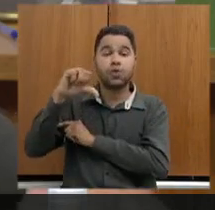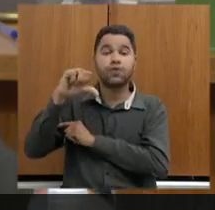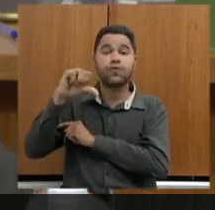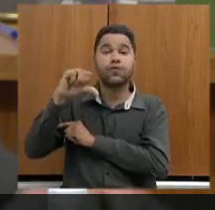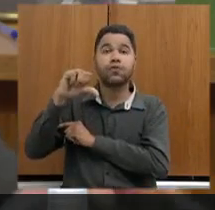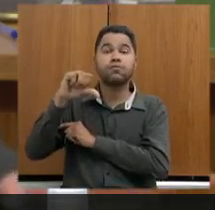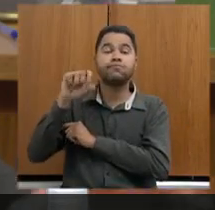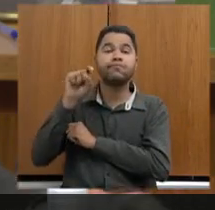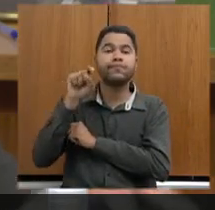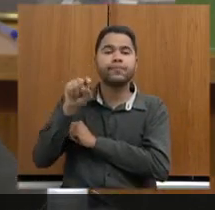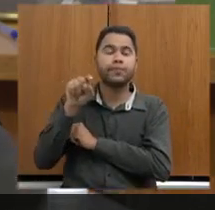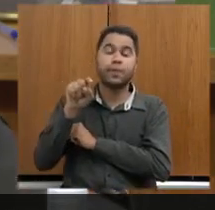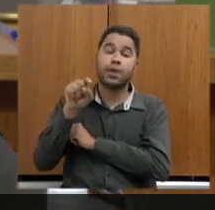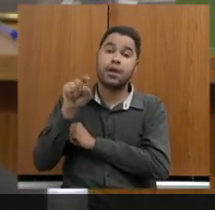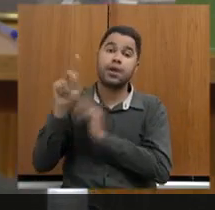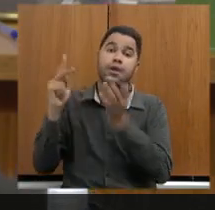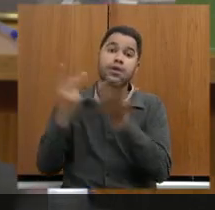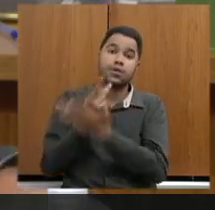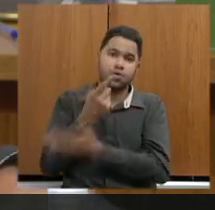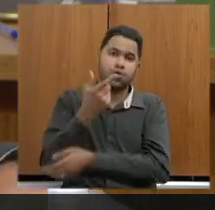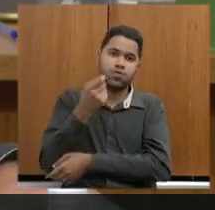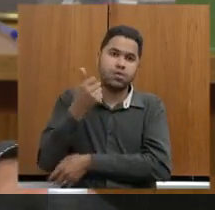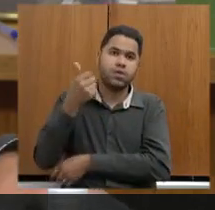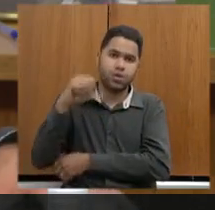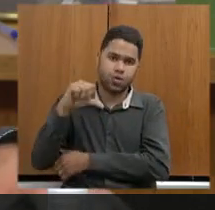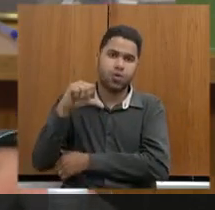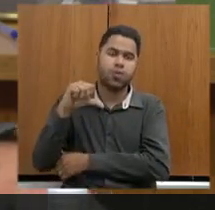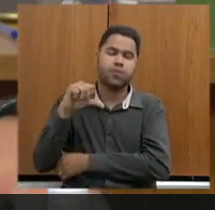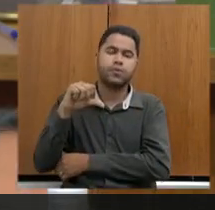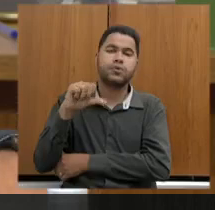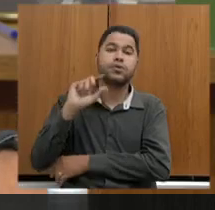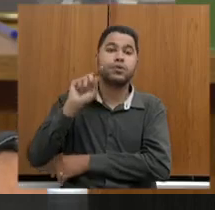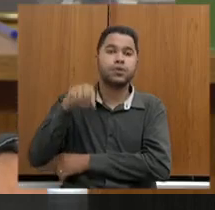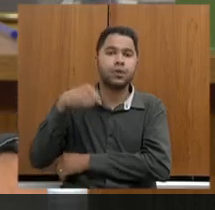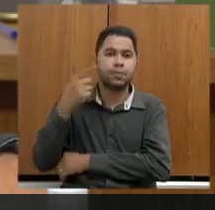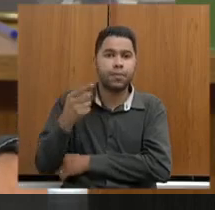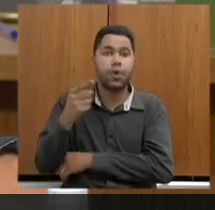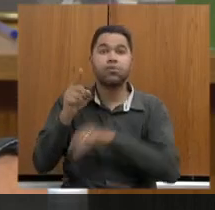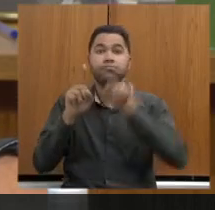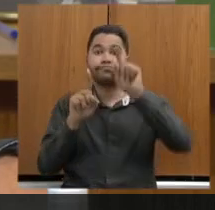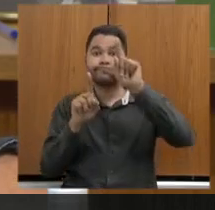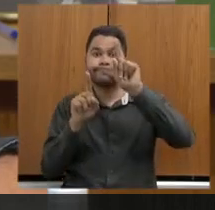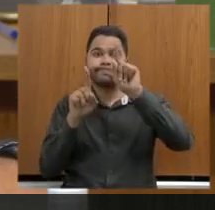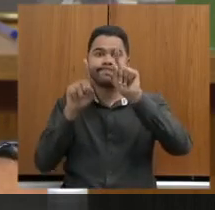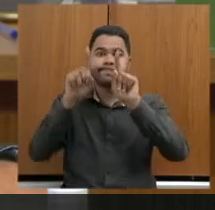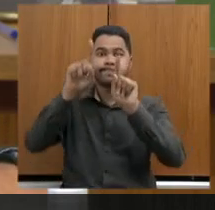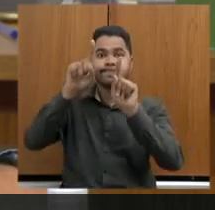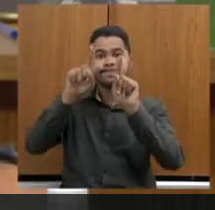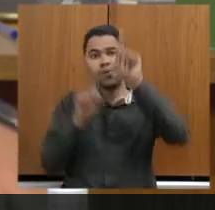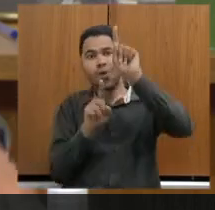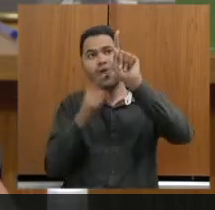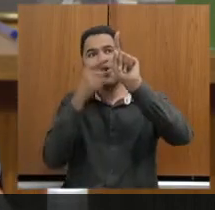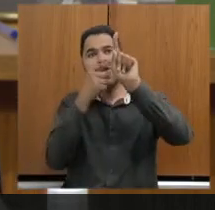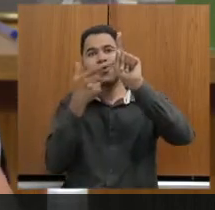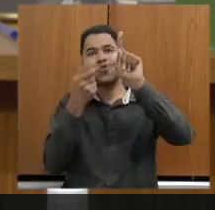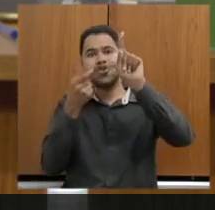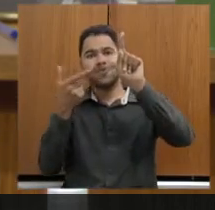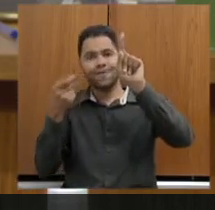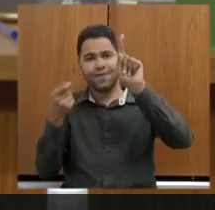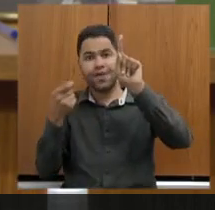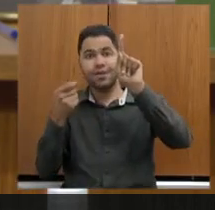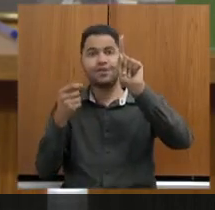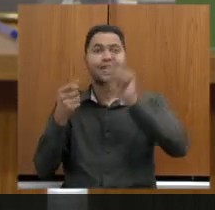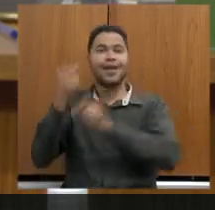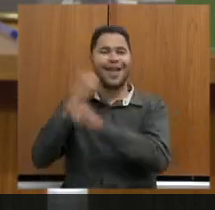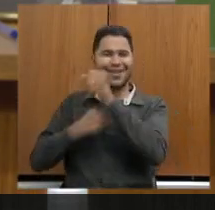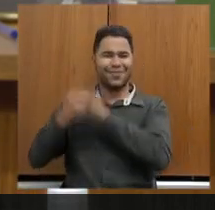se deu ao melhor se deu em 2019 depois nós batemos o recorde de atendimento em 2020 e